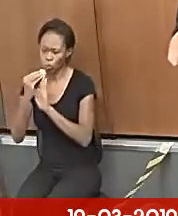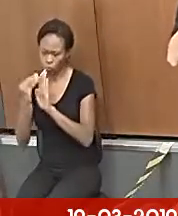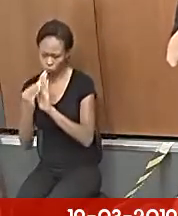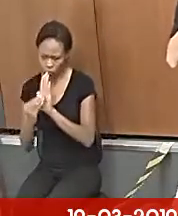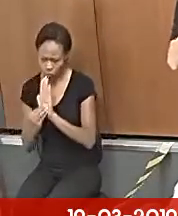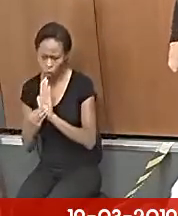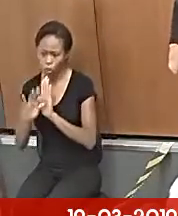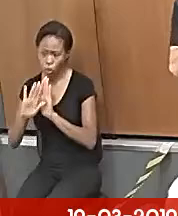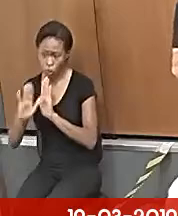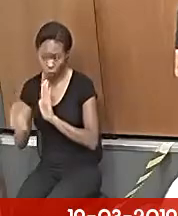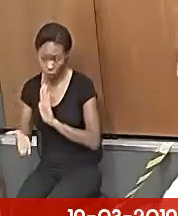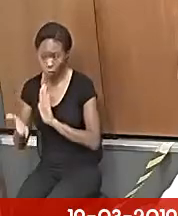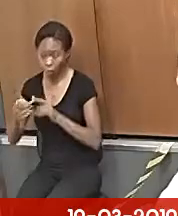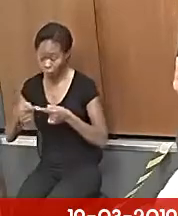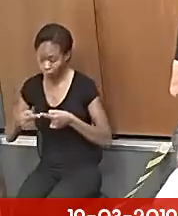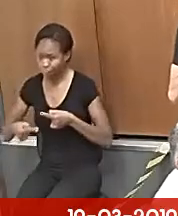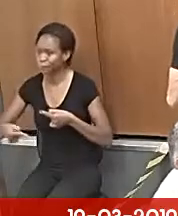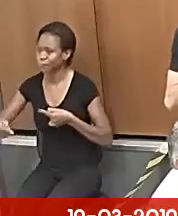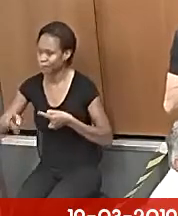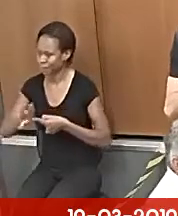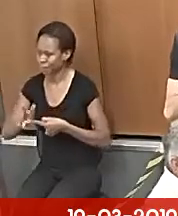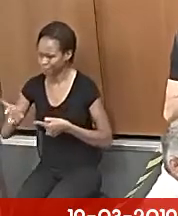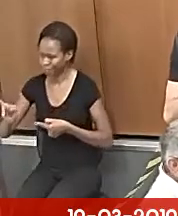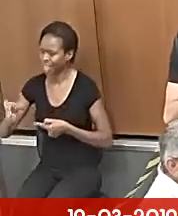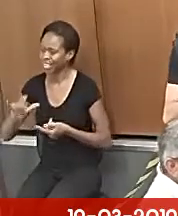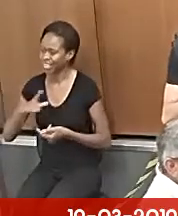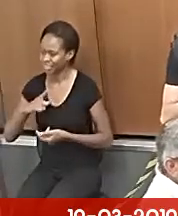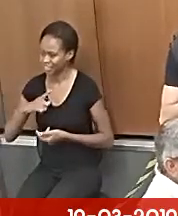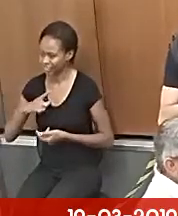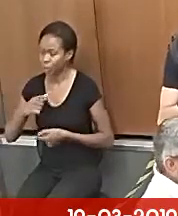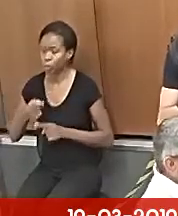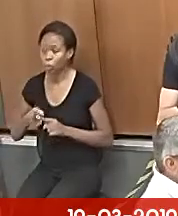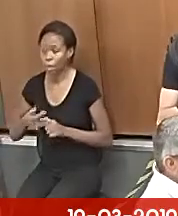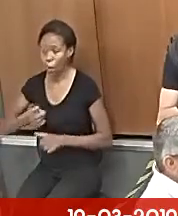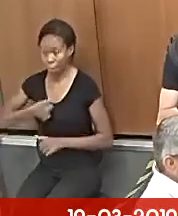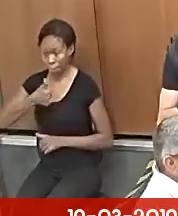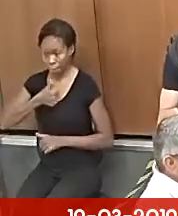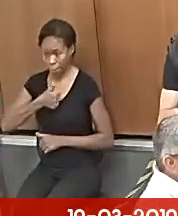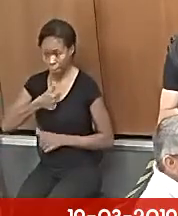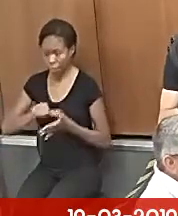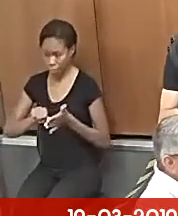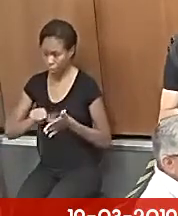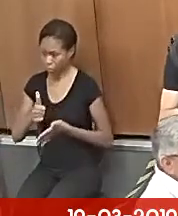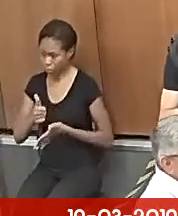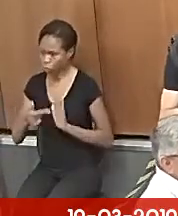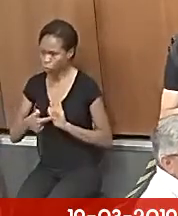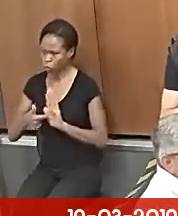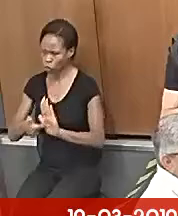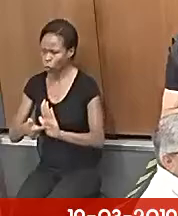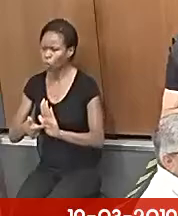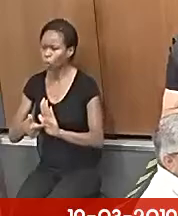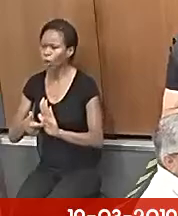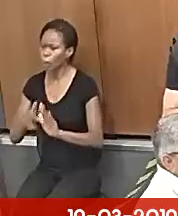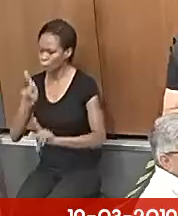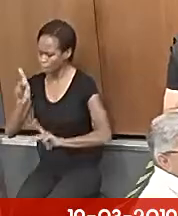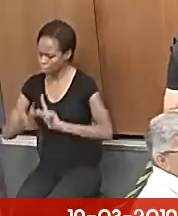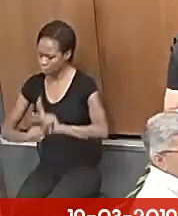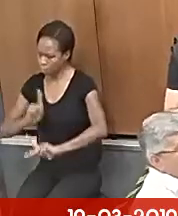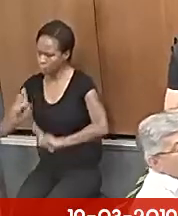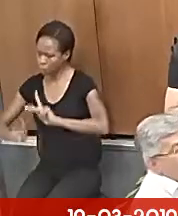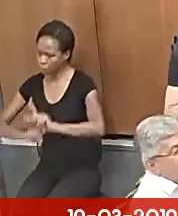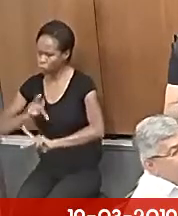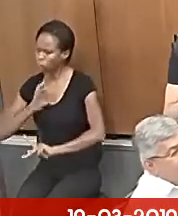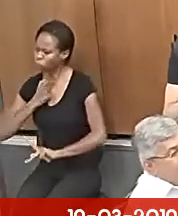já pra tá acontecendo não é porque a primeira manifestação mostrou que as pessoas têm voz nem mostrou